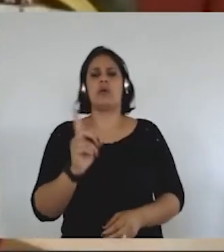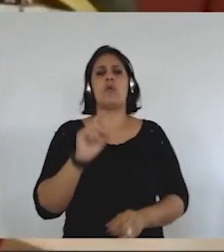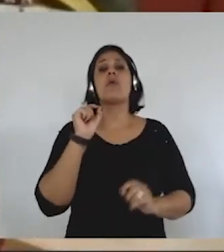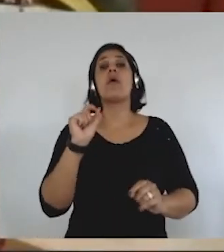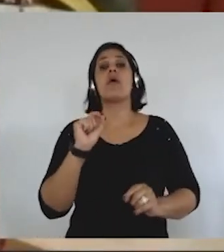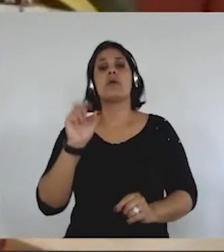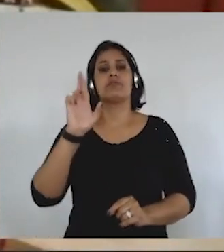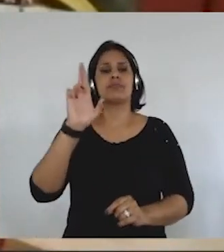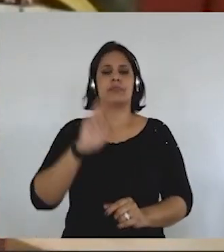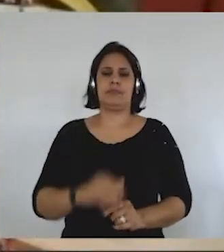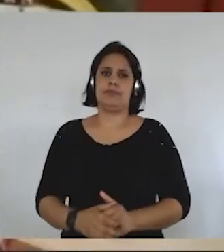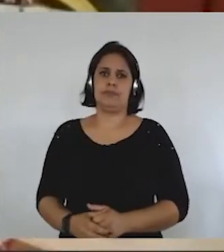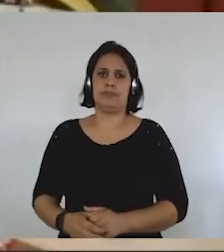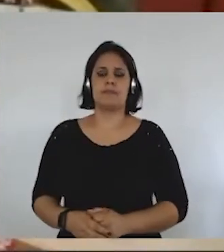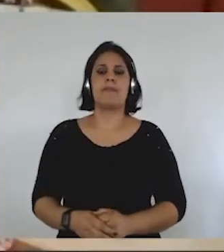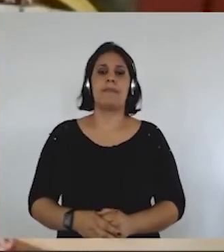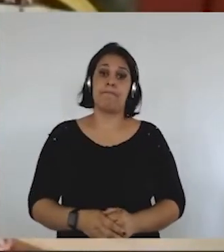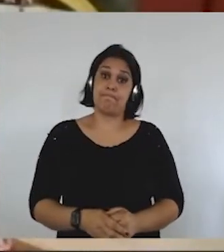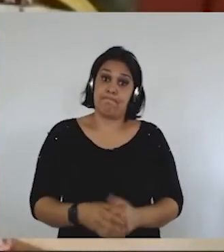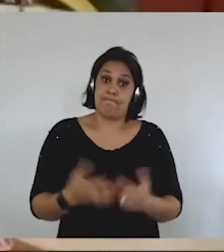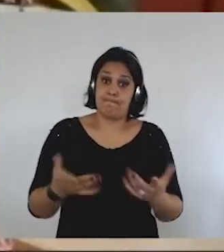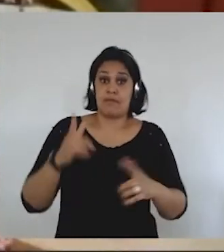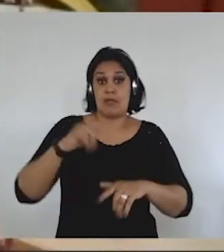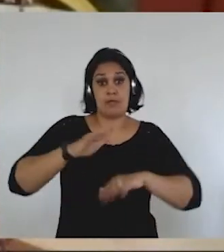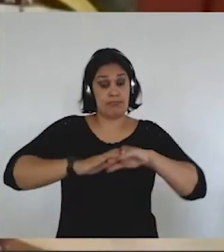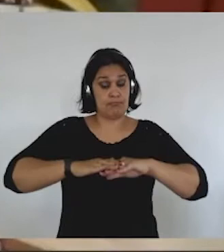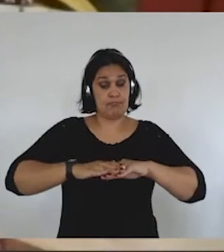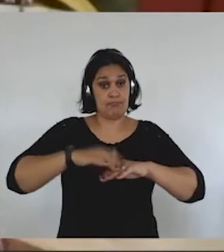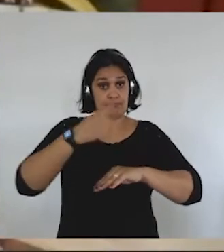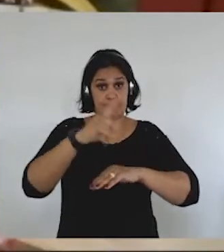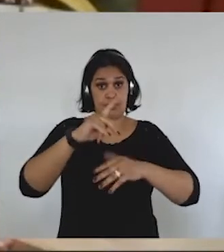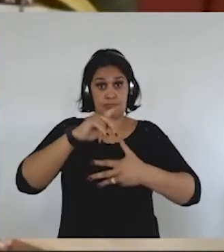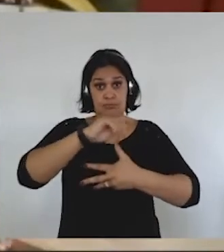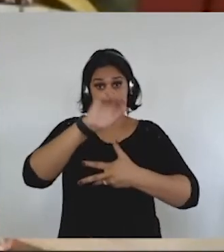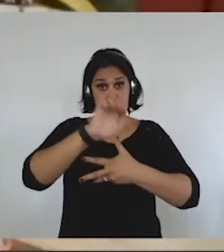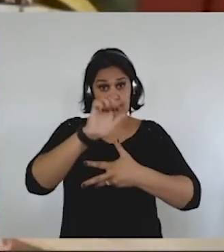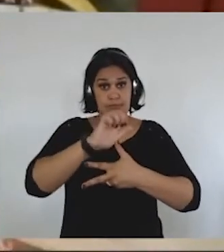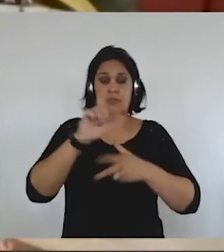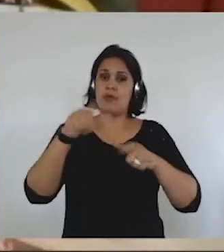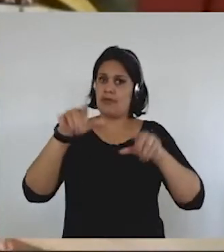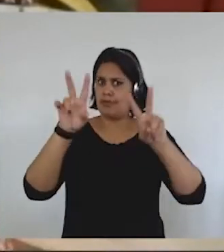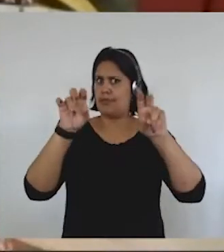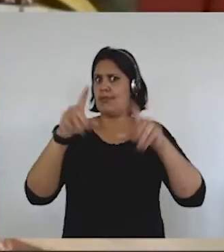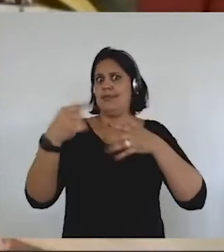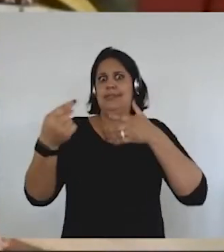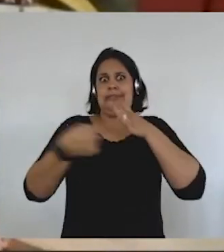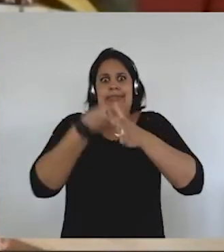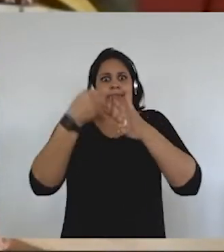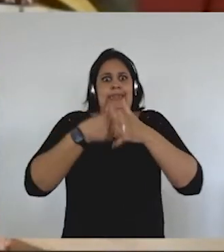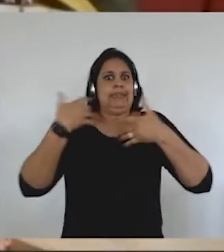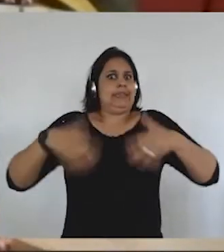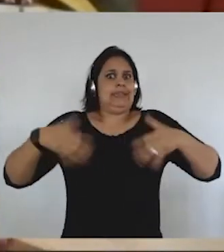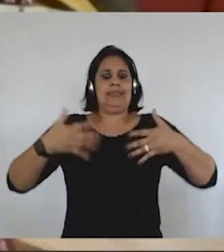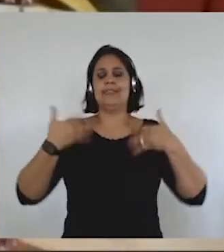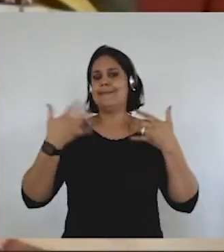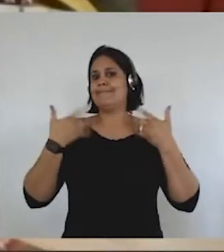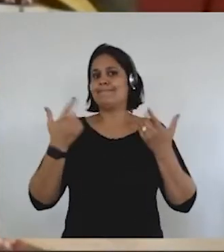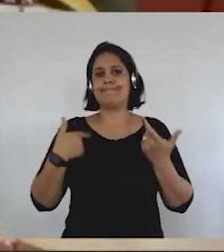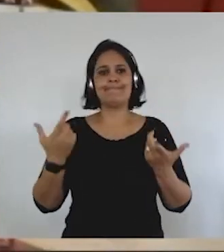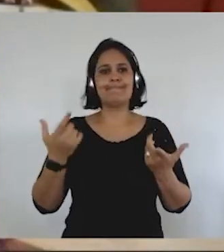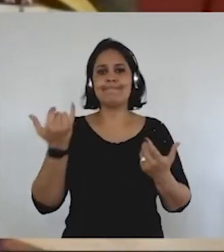de conveniência e oportunidade do próprio poder Executivo. Então, são temas realmente super instigantes, né? Super